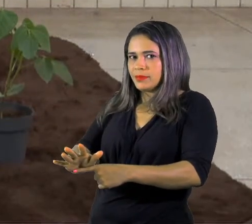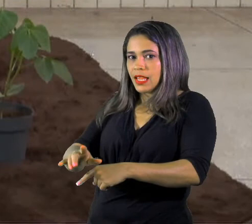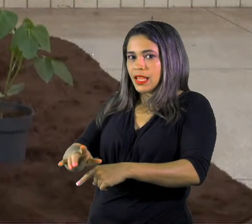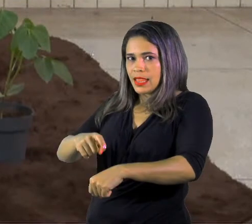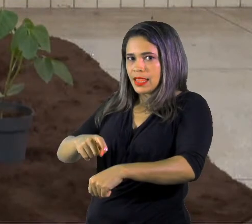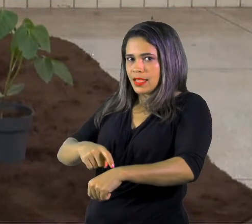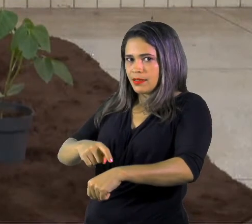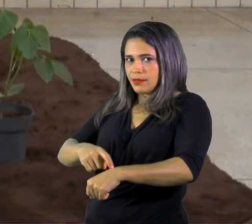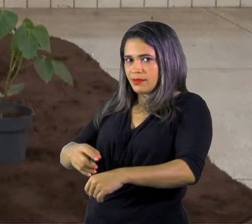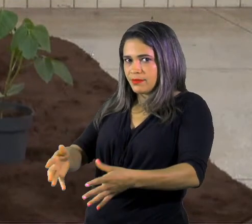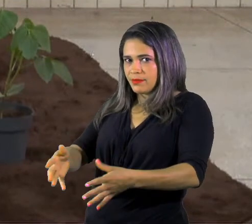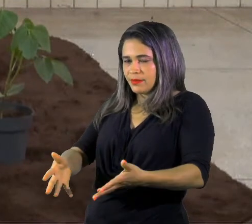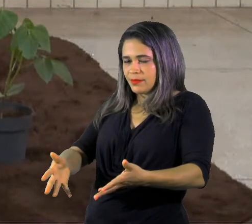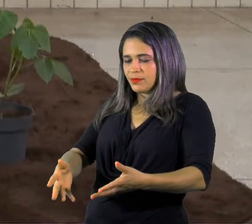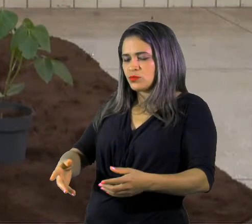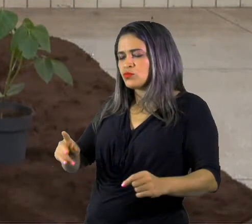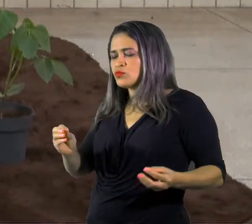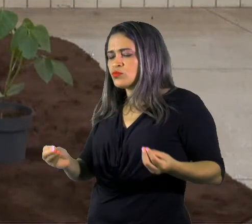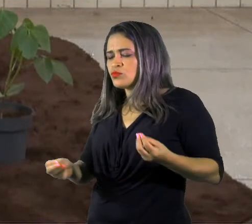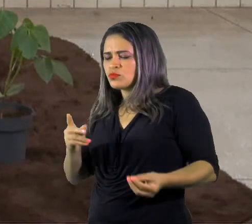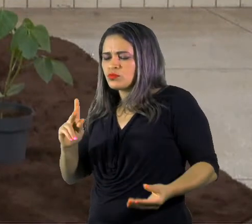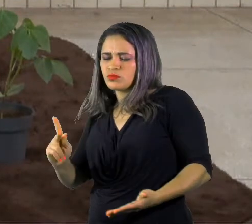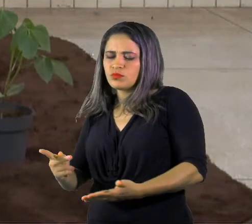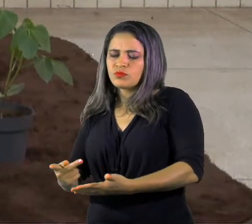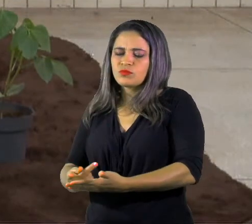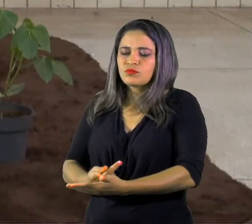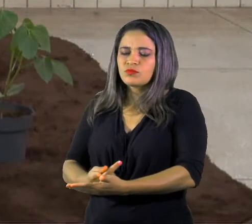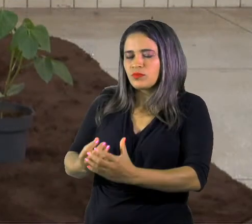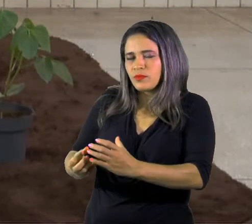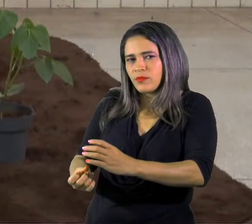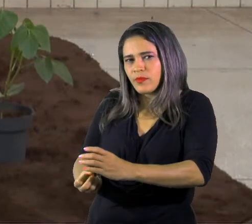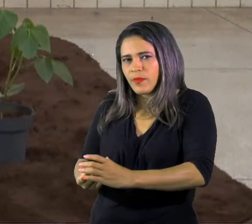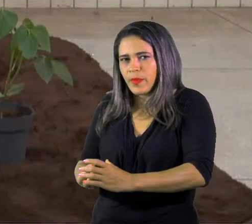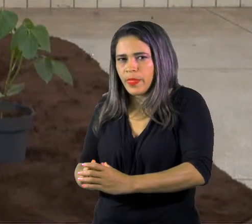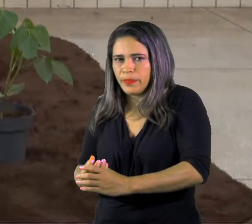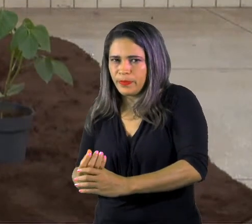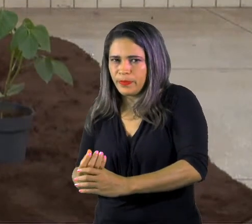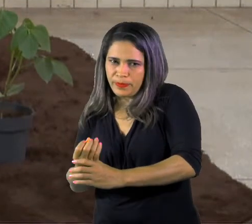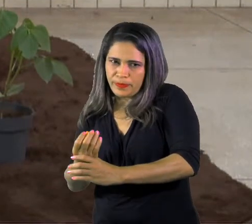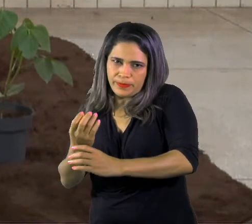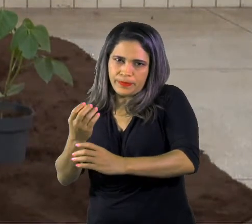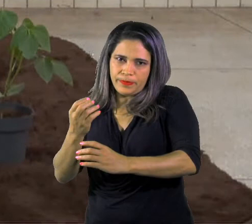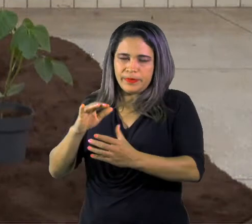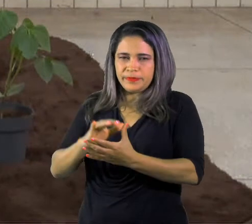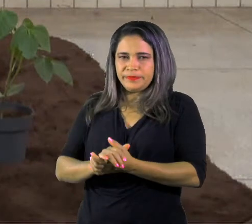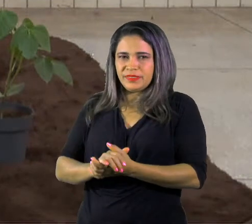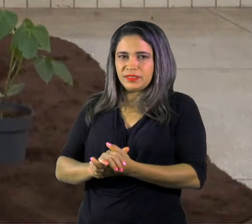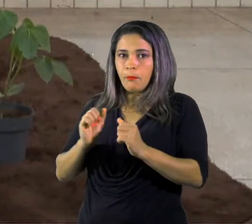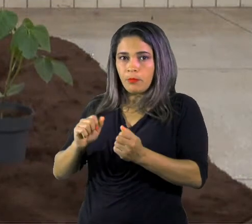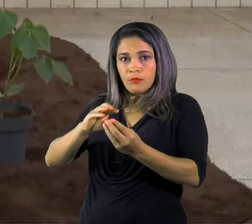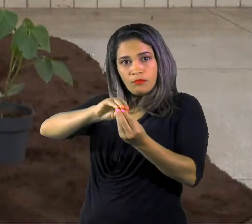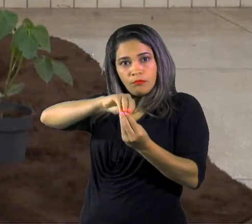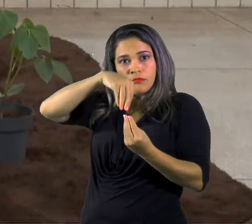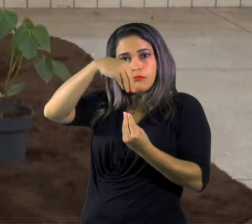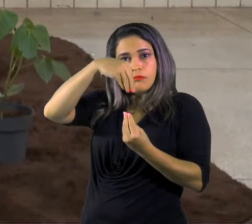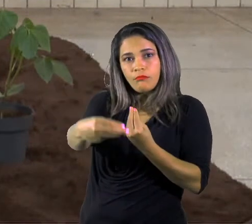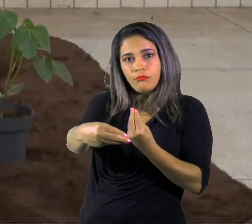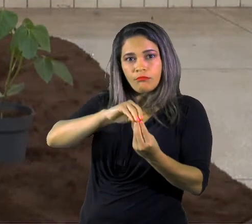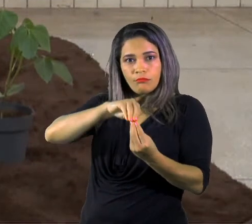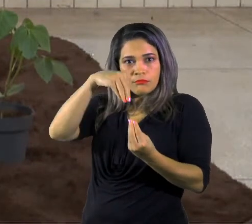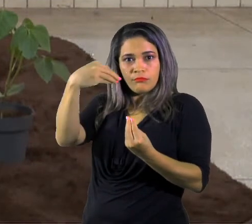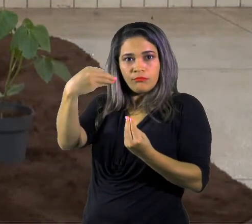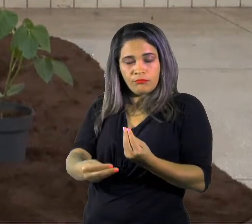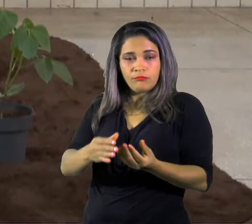tempo, enquanto acontece esse processo de germinação do feijão, a gente pode utilizar o calendário. E aí a gente